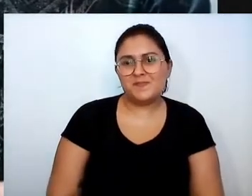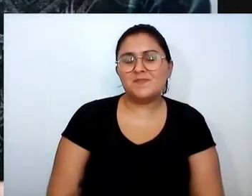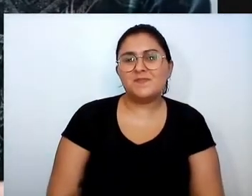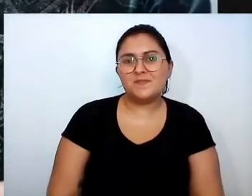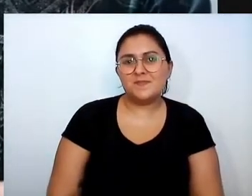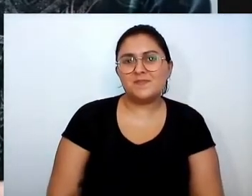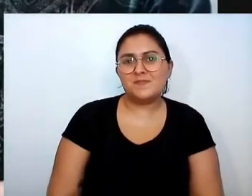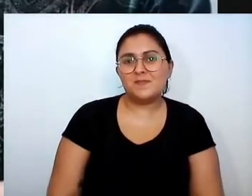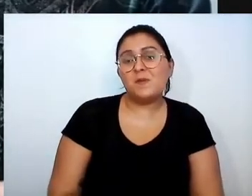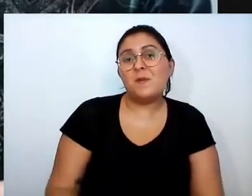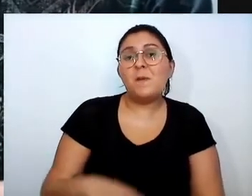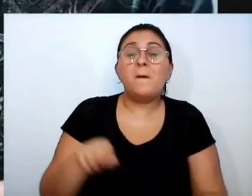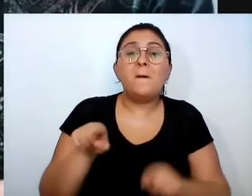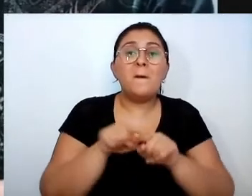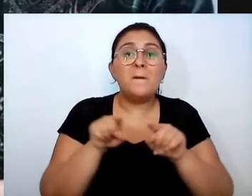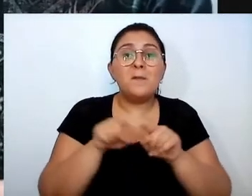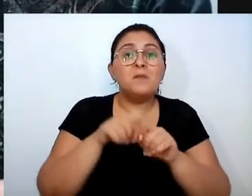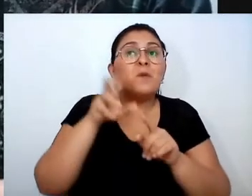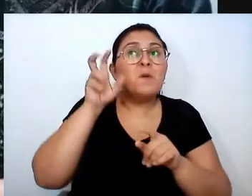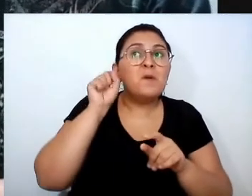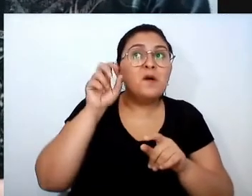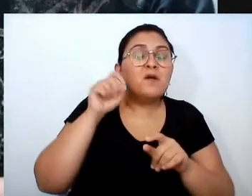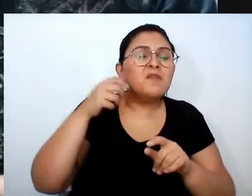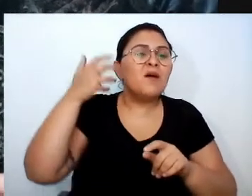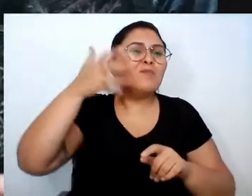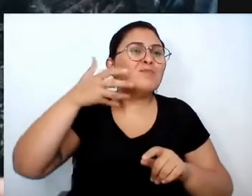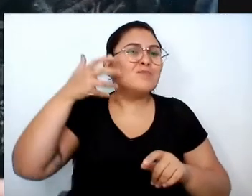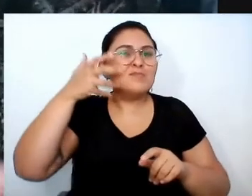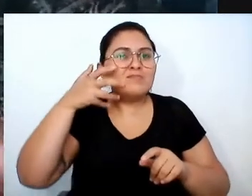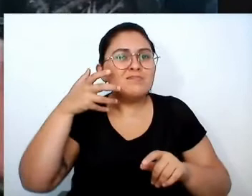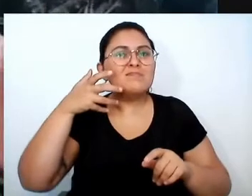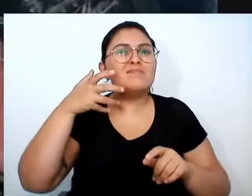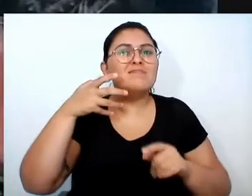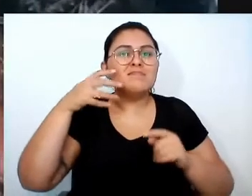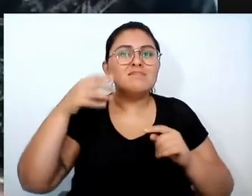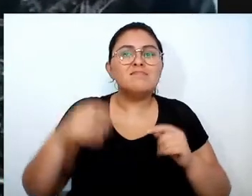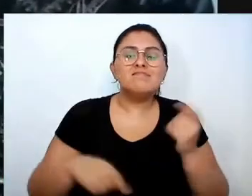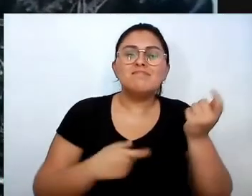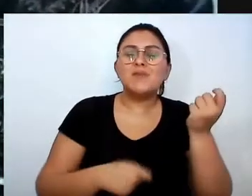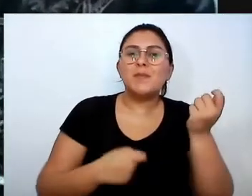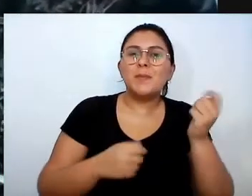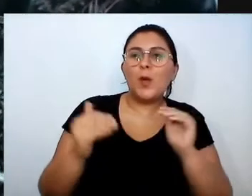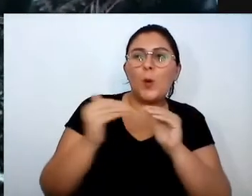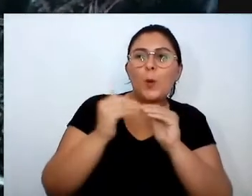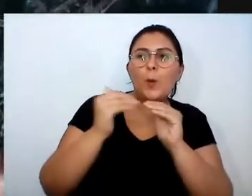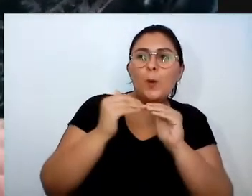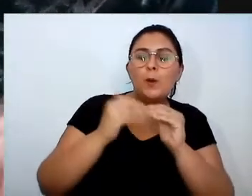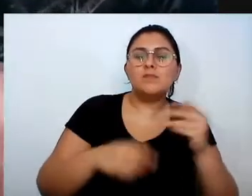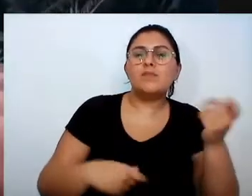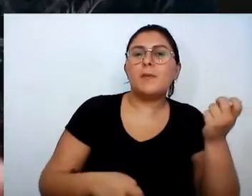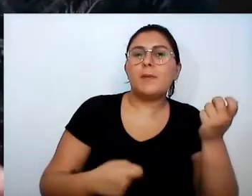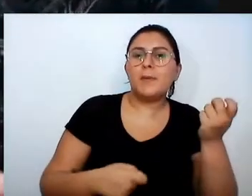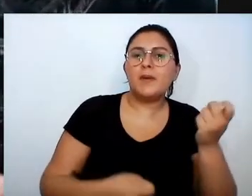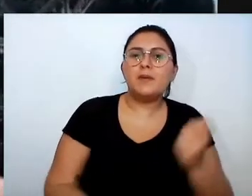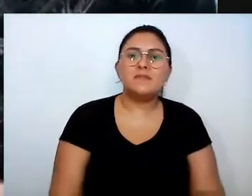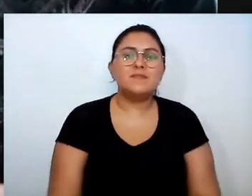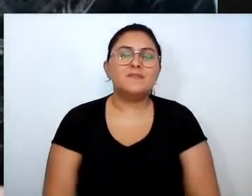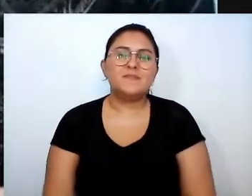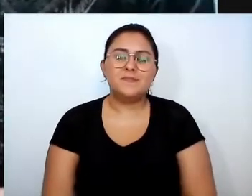possível e sempre fazendo assim, a música que passava no rádio, eu tentava, que eu gostasse, eu ia tentar tocar, acompanhar ela. interessante,